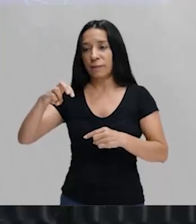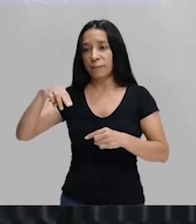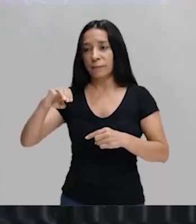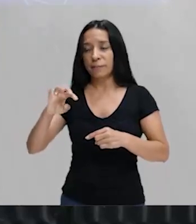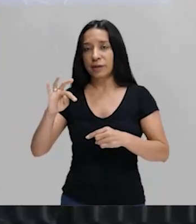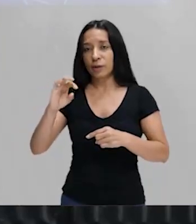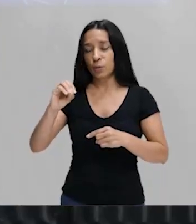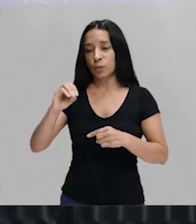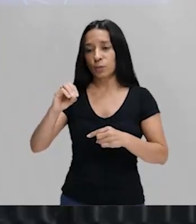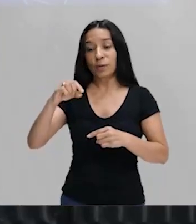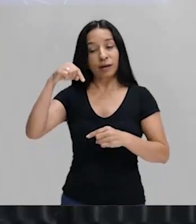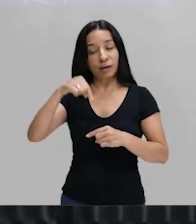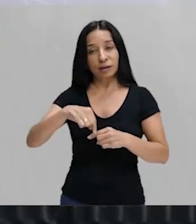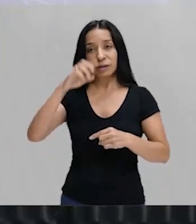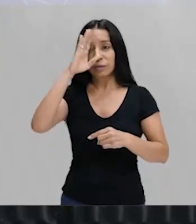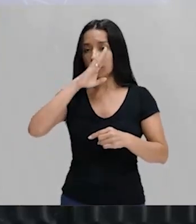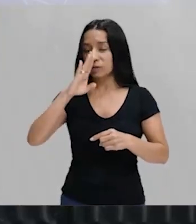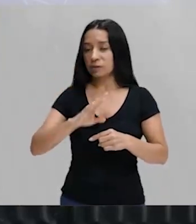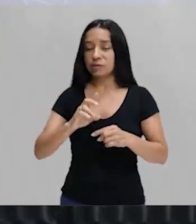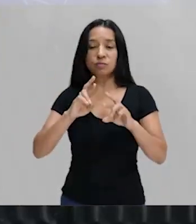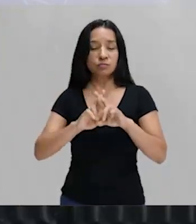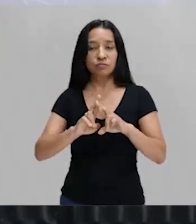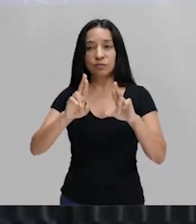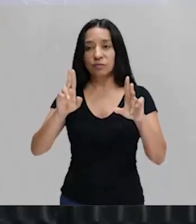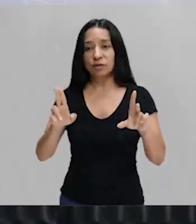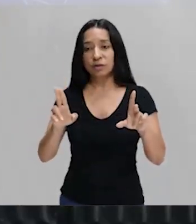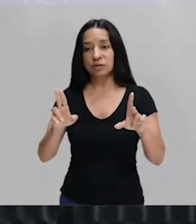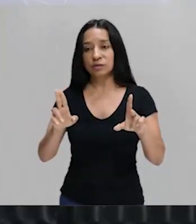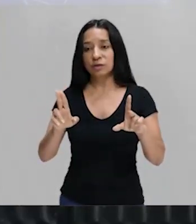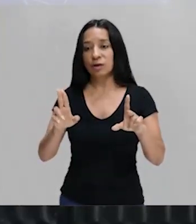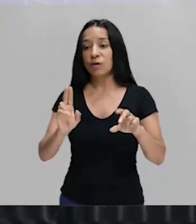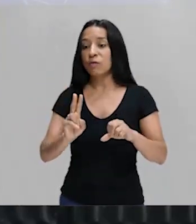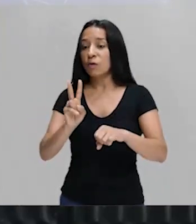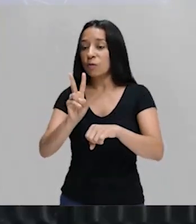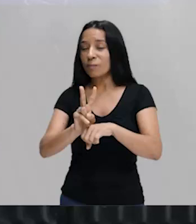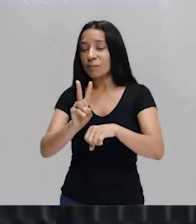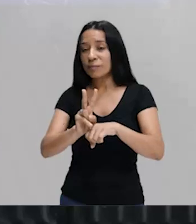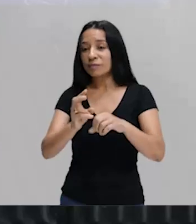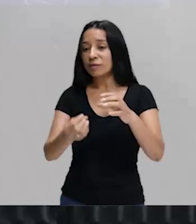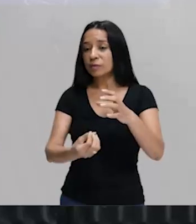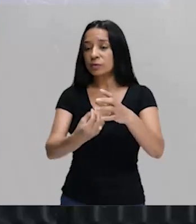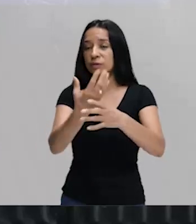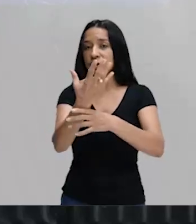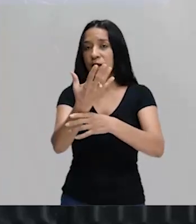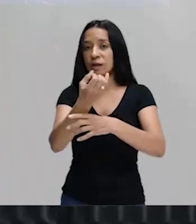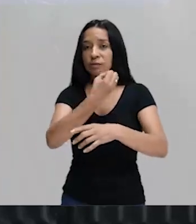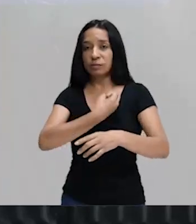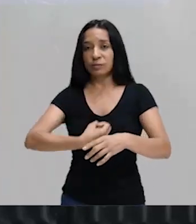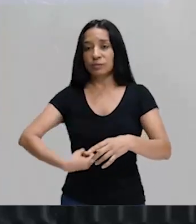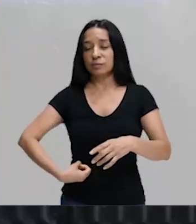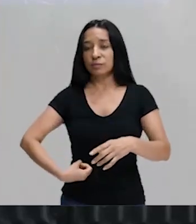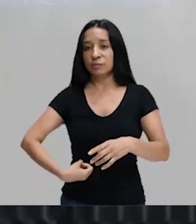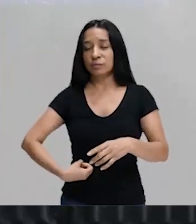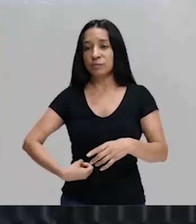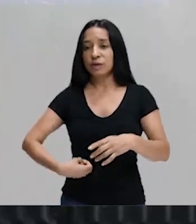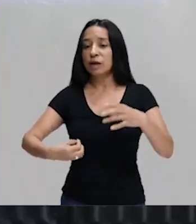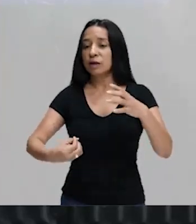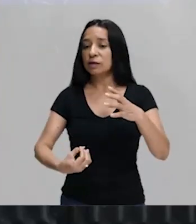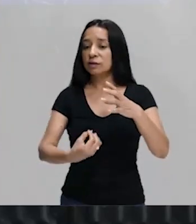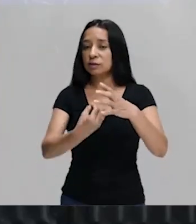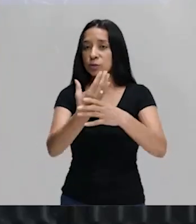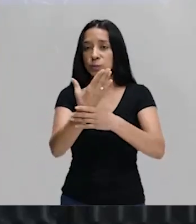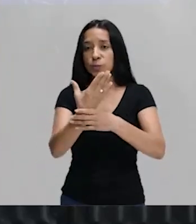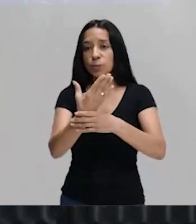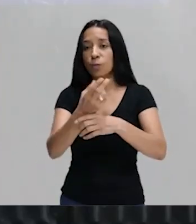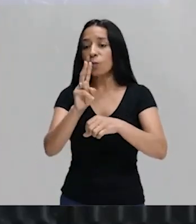o primeiro-ministro ele foi um cargo criado pelo imperador. O imperador criou o cargo de presidente do Conselho